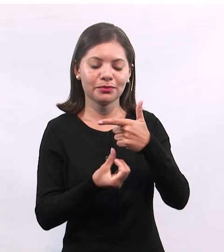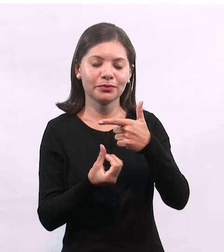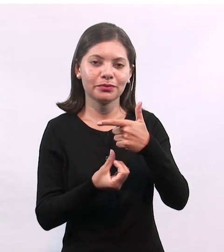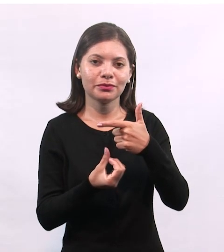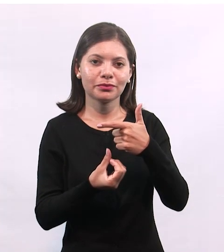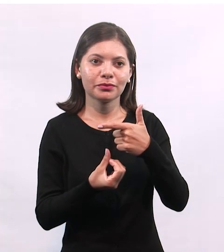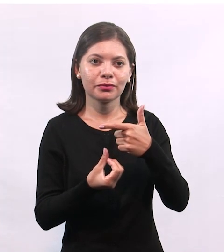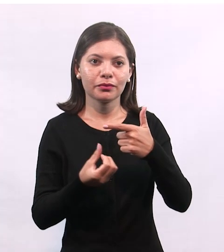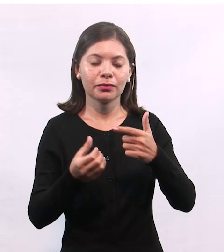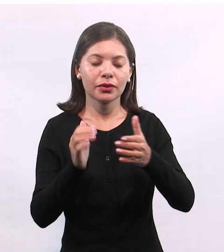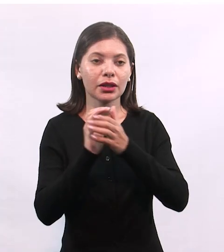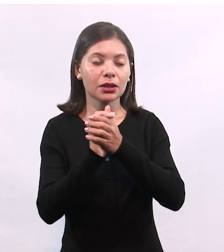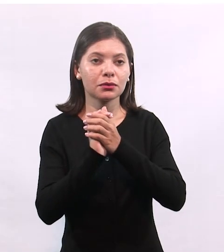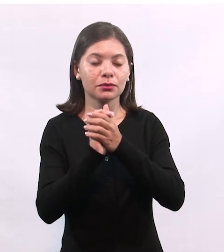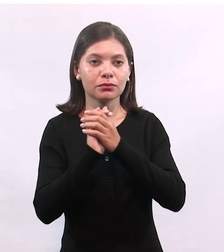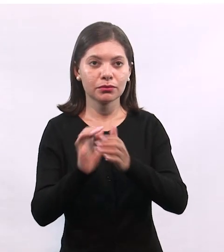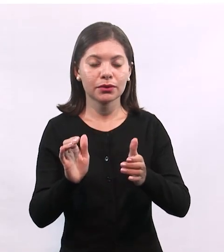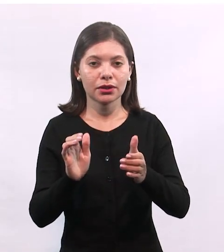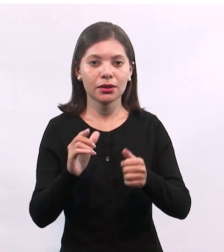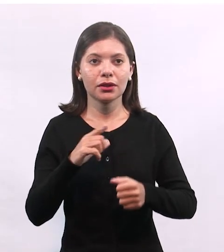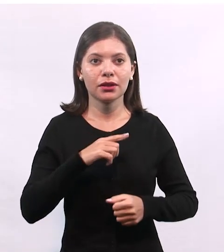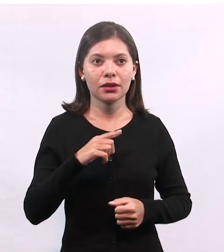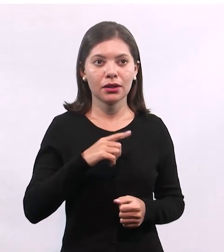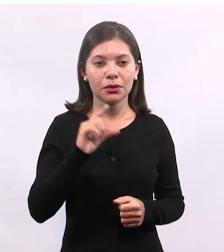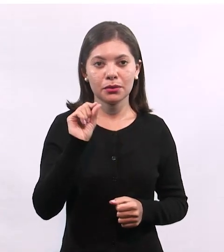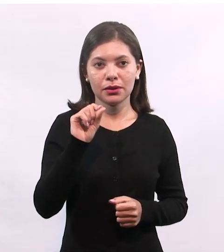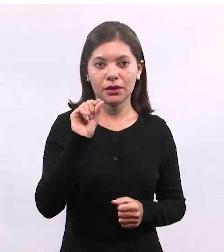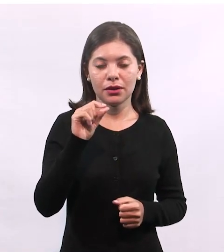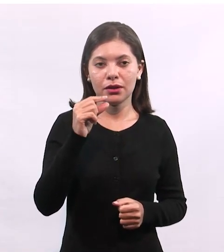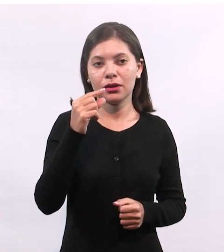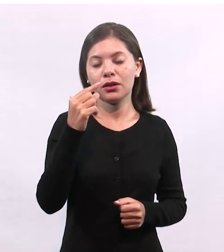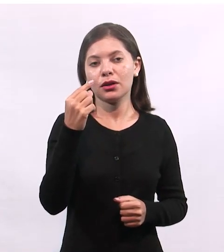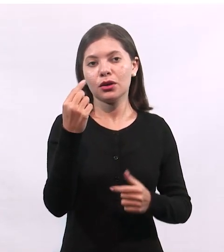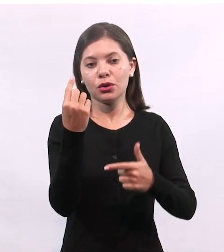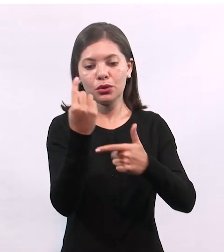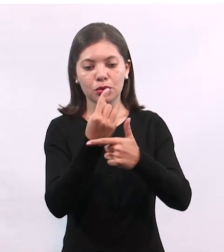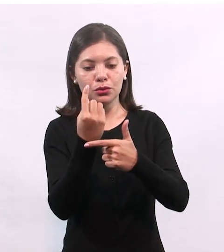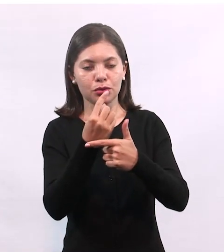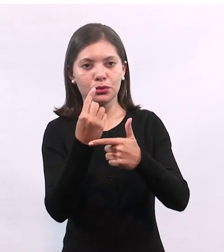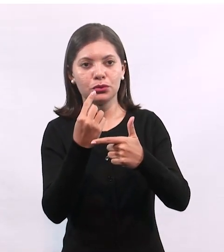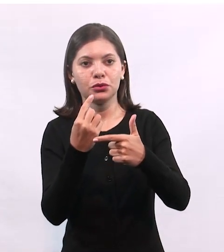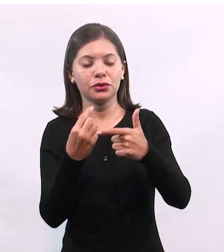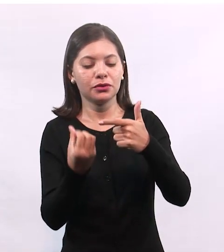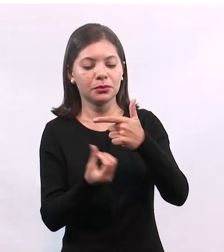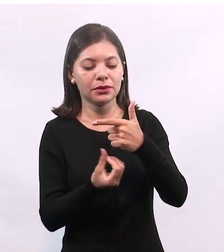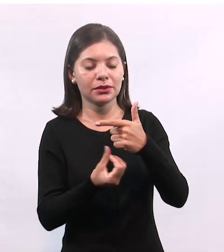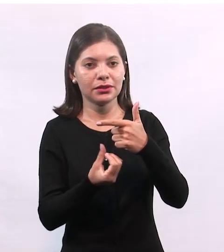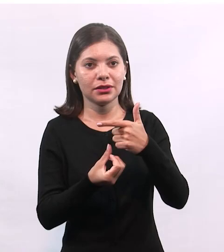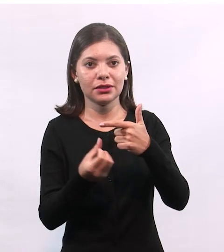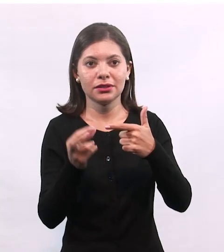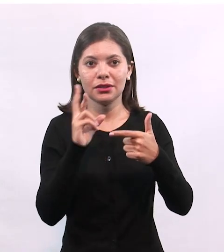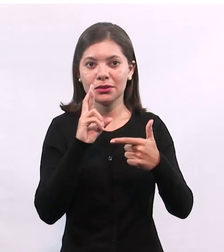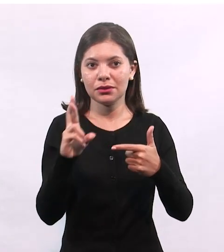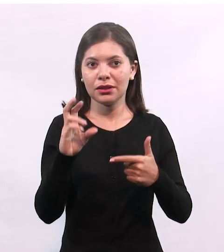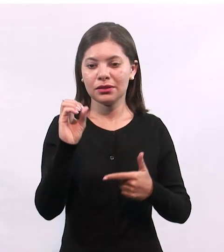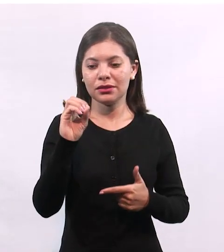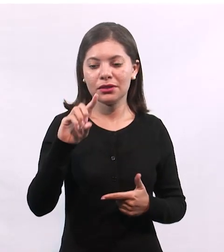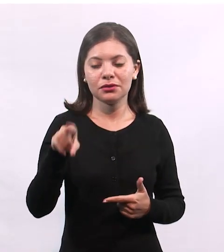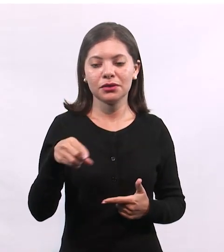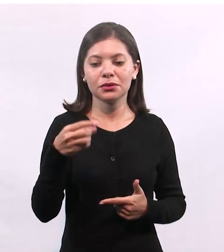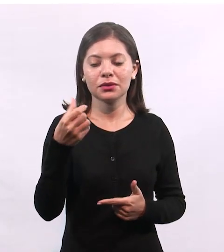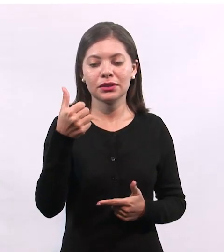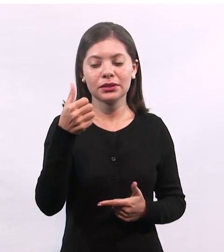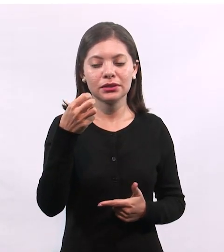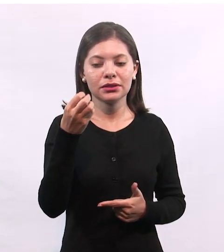então lançamento de um dado eu tenho um dividido para 6 que vai dar 0,16 eu